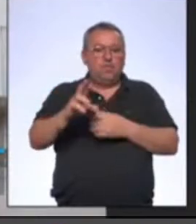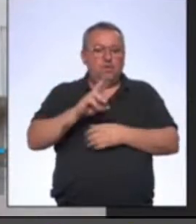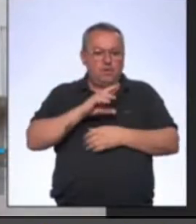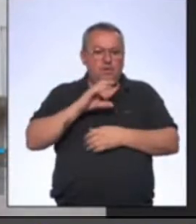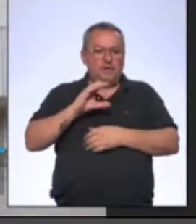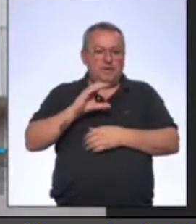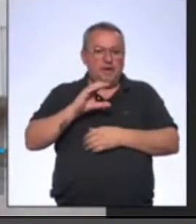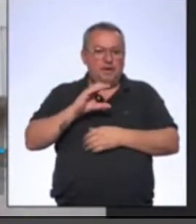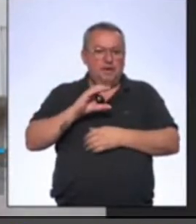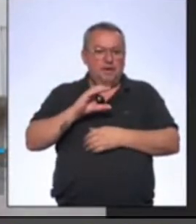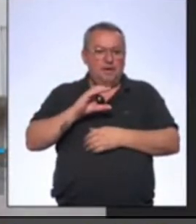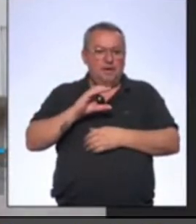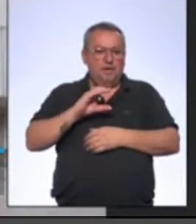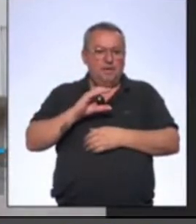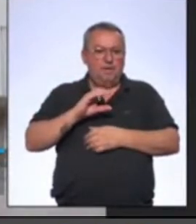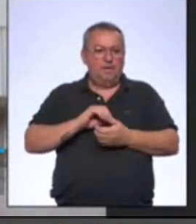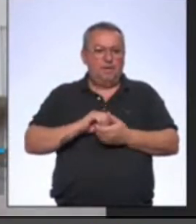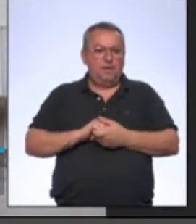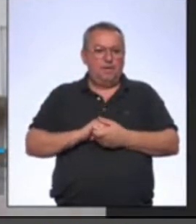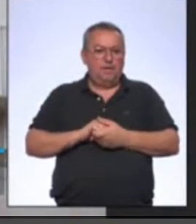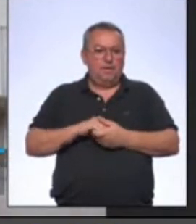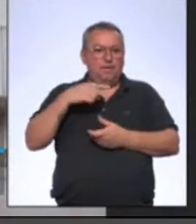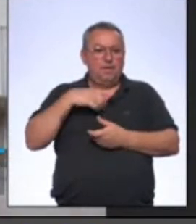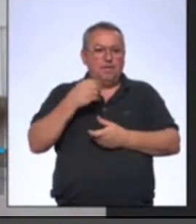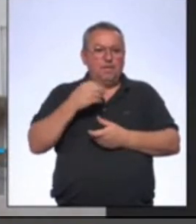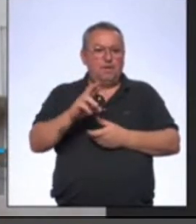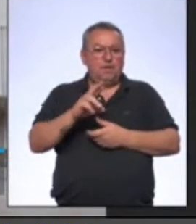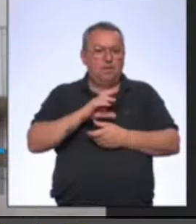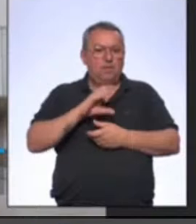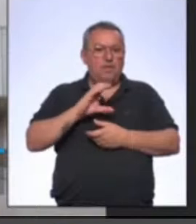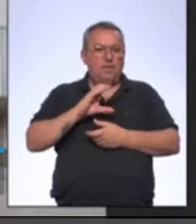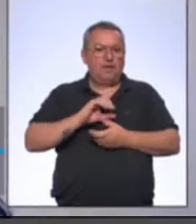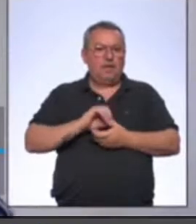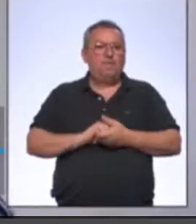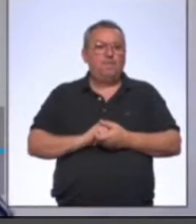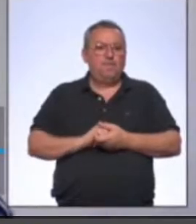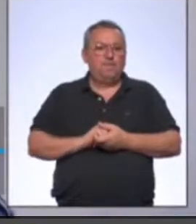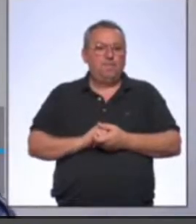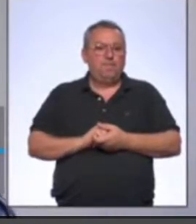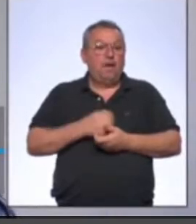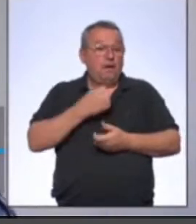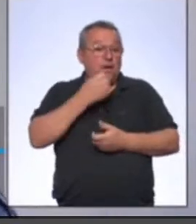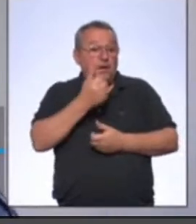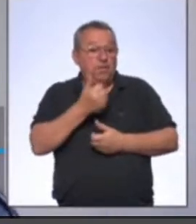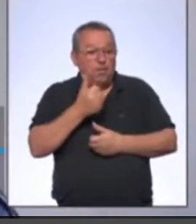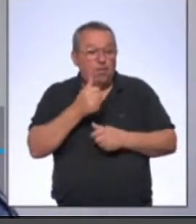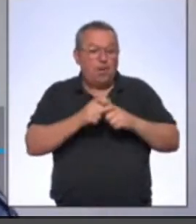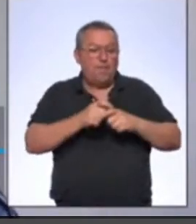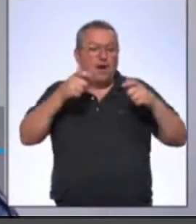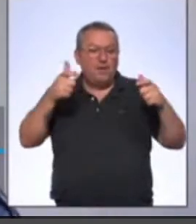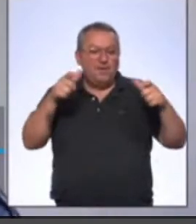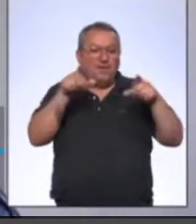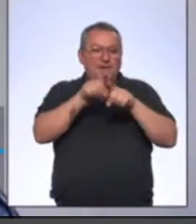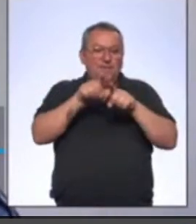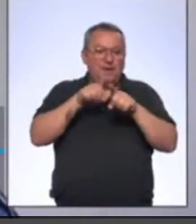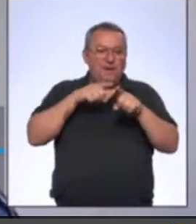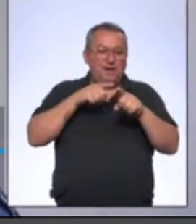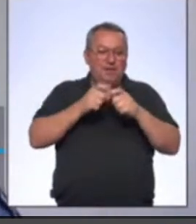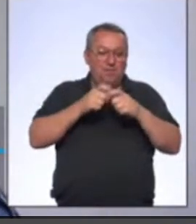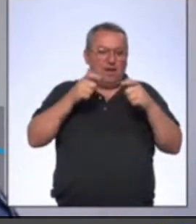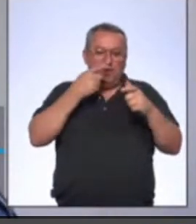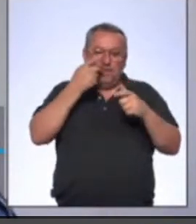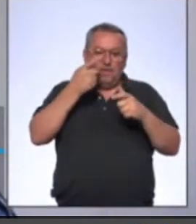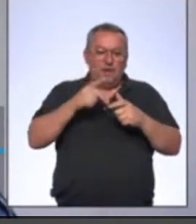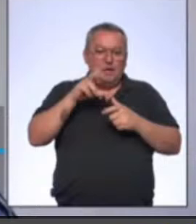letra C. Tá? Houve bastante resposta C. Sim, sim, que bom. A maioria, geralmente, a maioria, digo